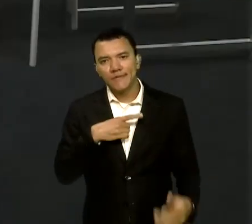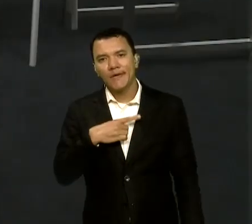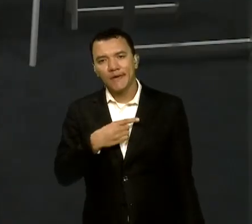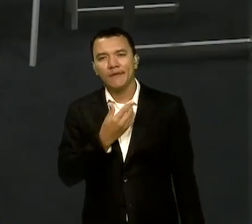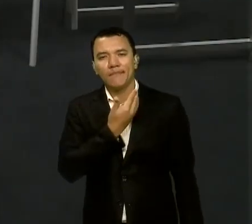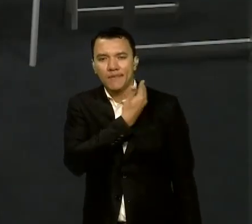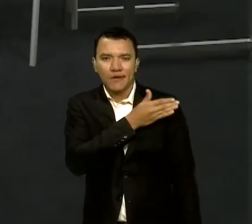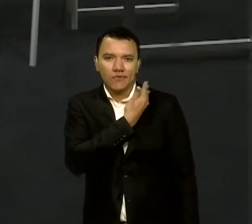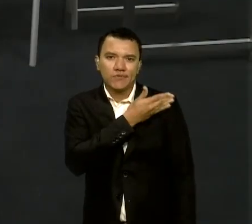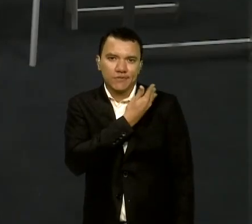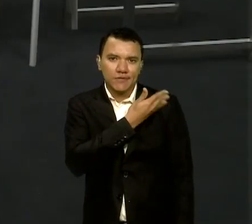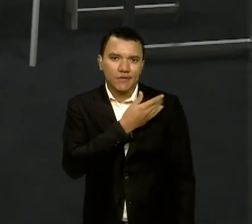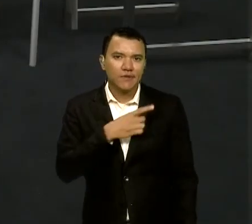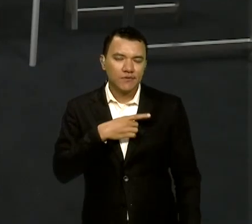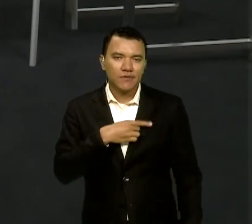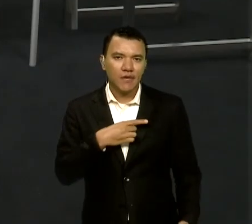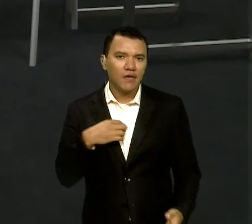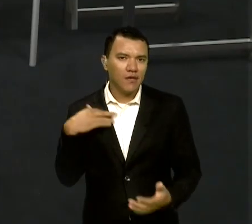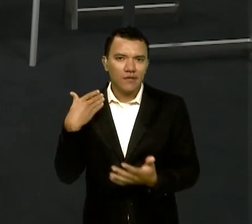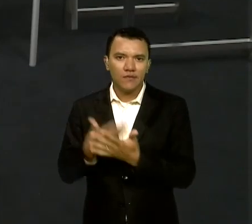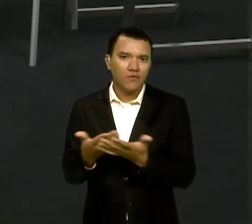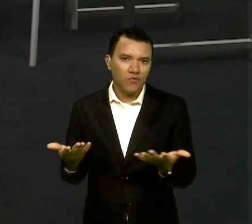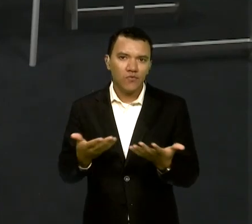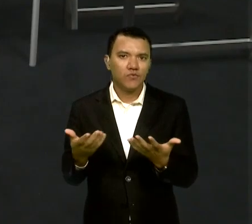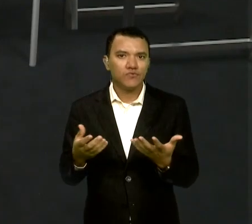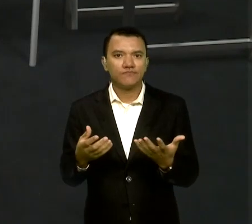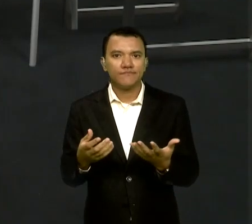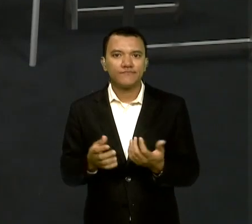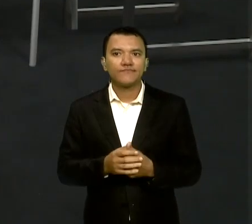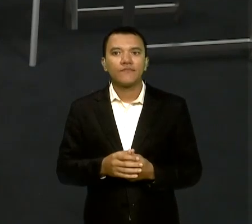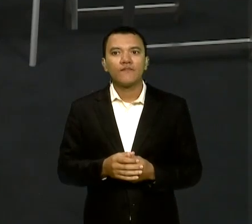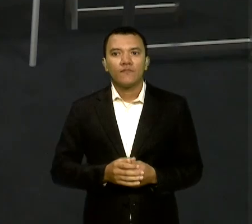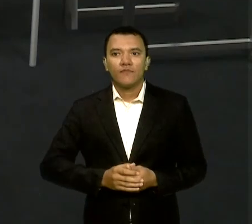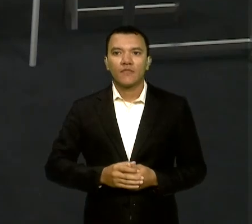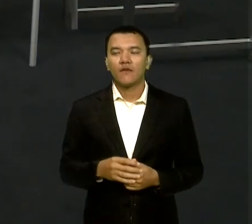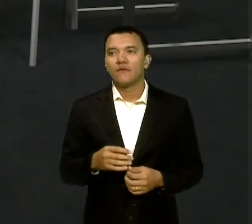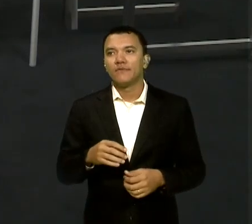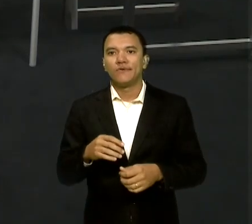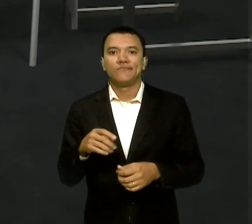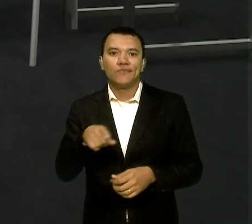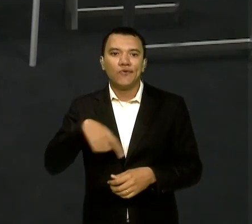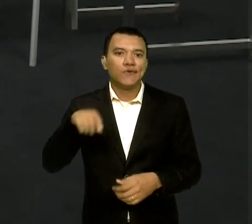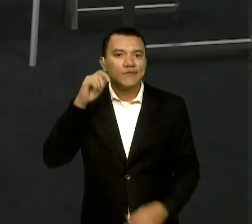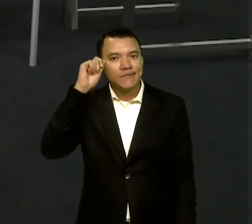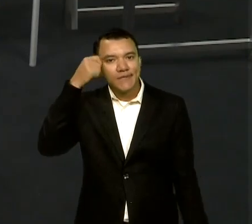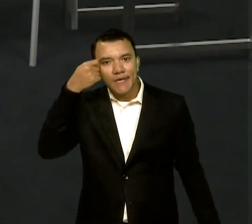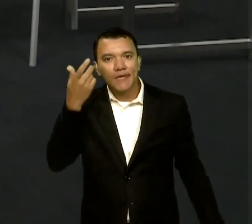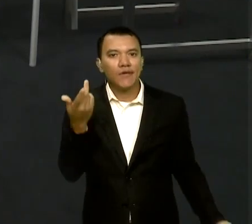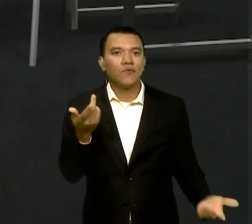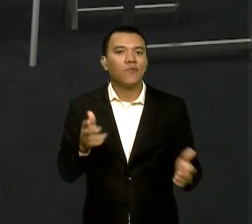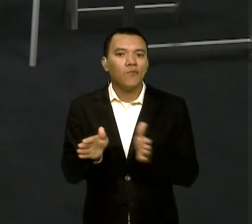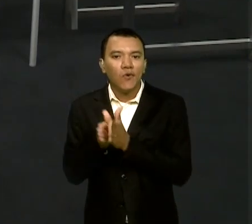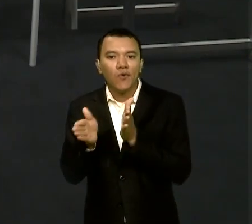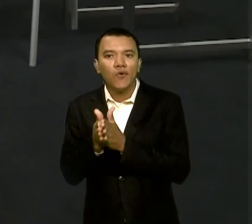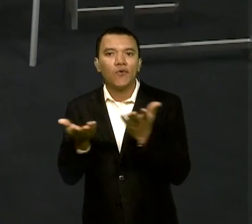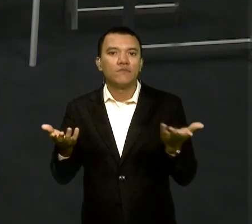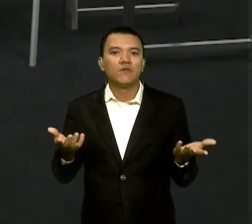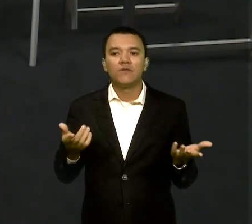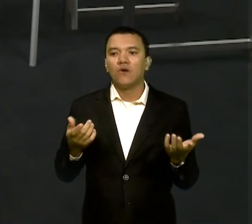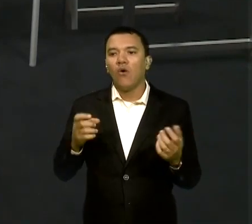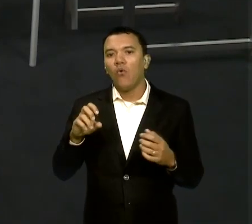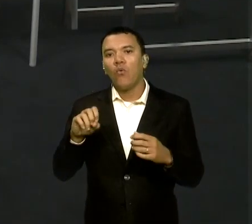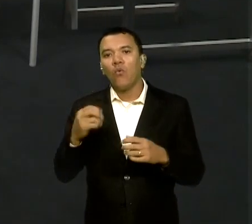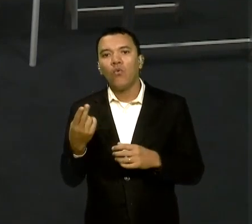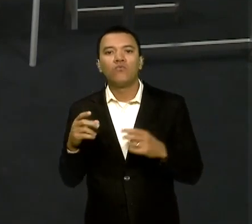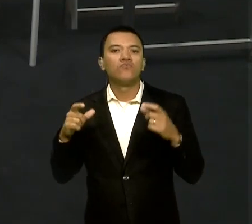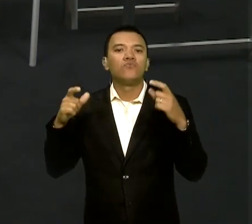existe, um preconceito, né? Que é passado para nós. Né? Pelo fato da gente ser preto, ou negro, ou pobre, ou morar num lugar